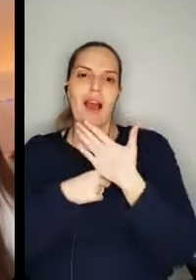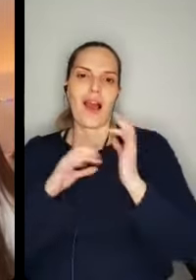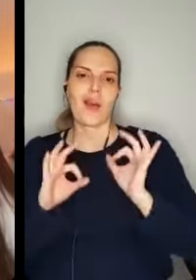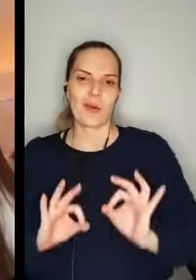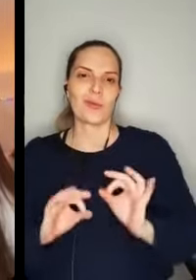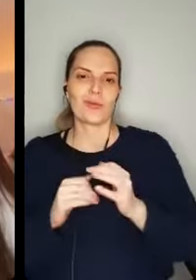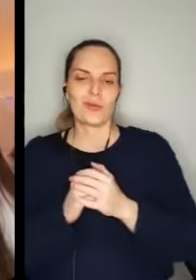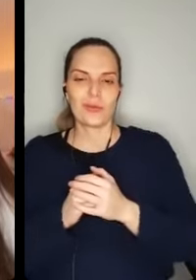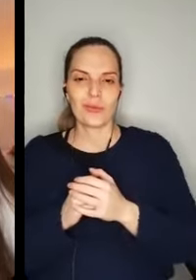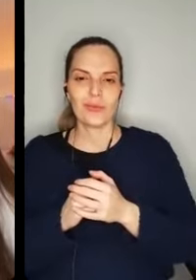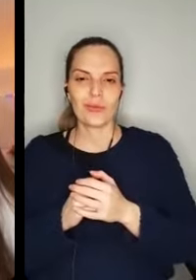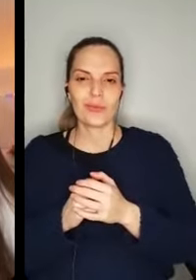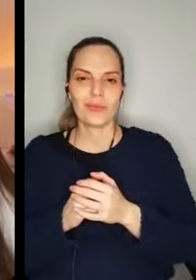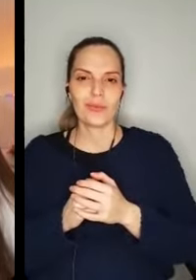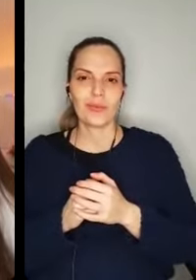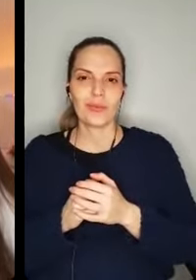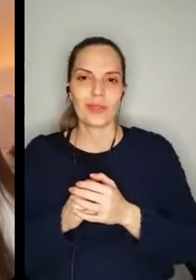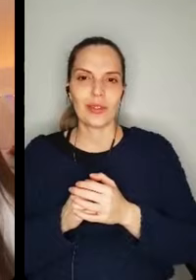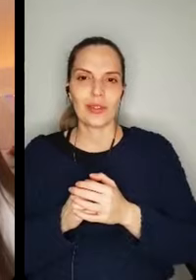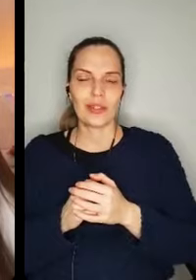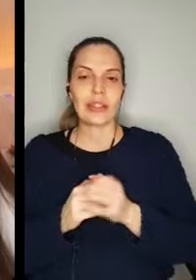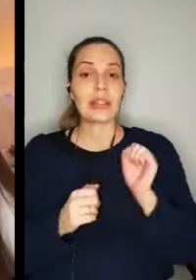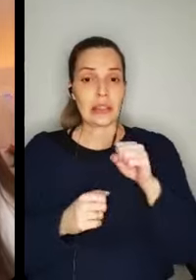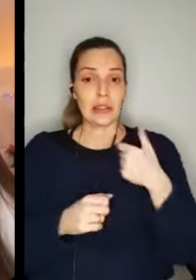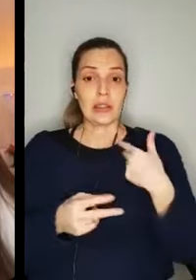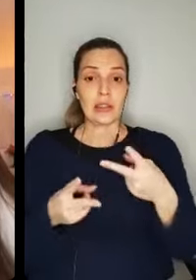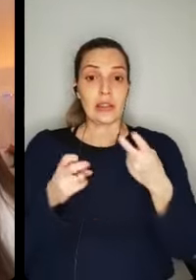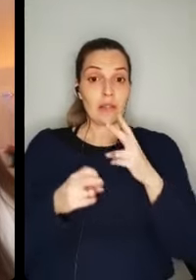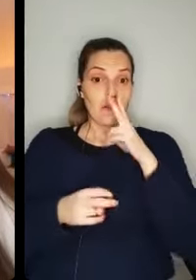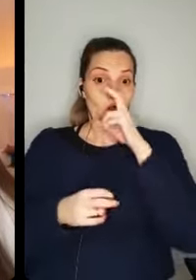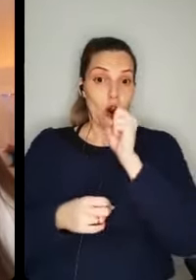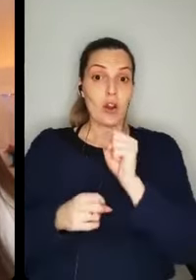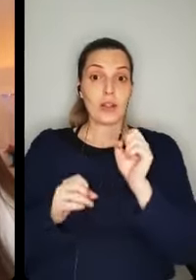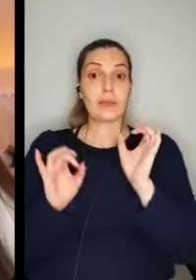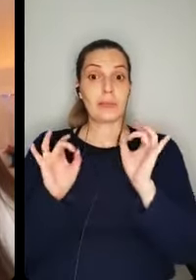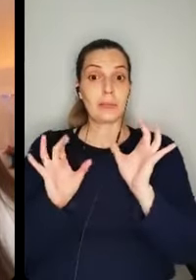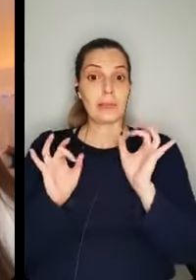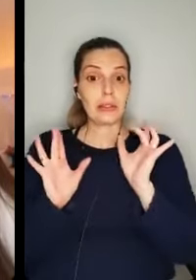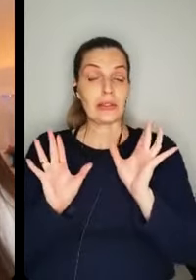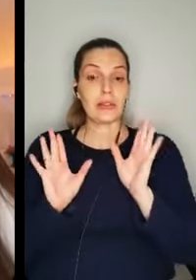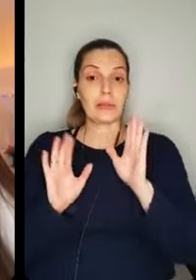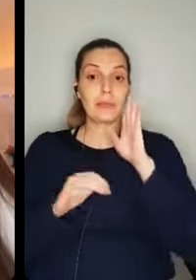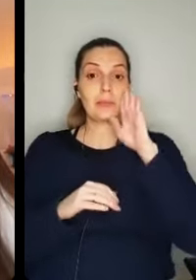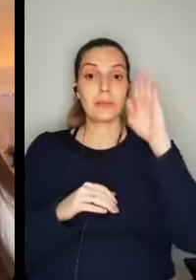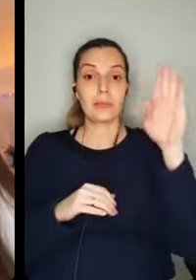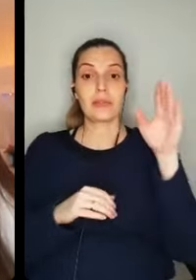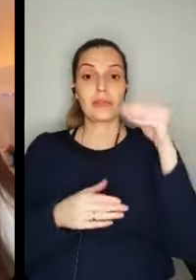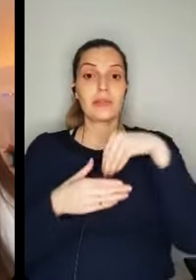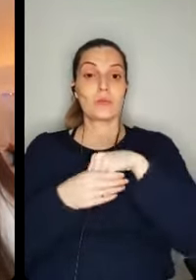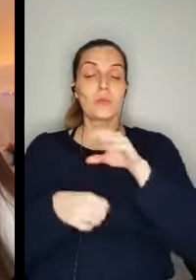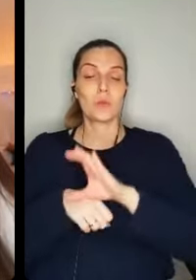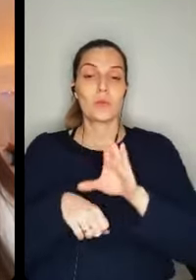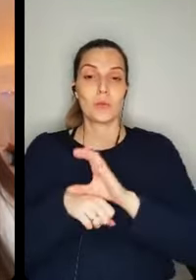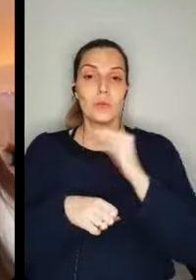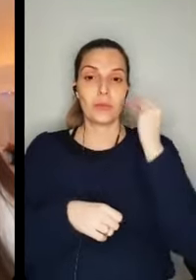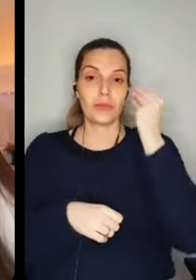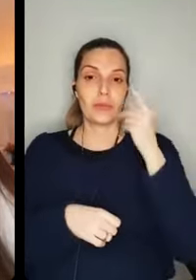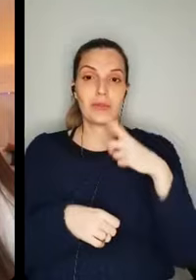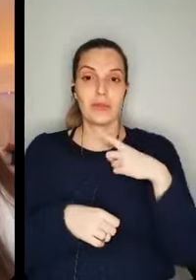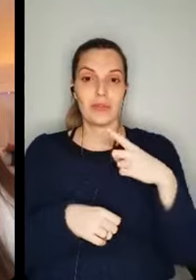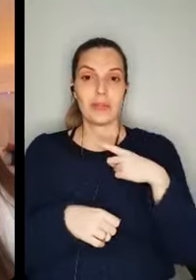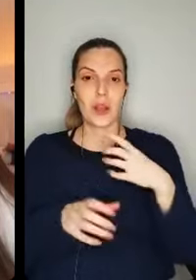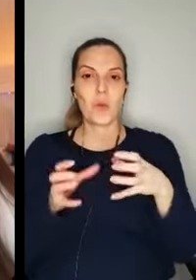Tá certo, eu vejo isso bem forte, assim, especialmente no curso de psicologia, né? O pessoal tem essa união de, enfim, tem ali o grupo da turma do WhatsApp, o